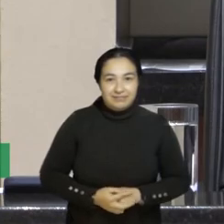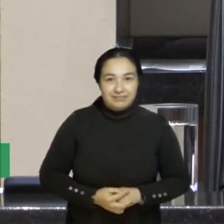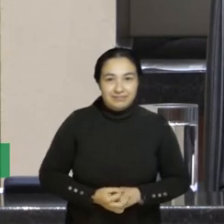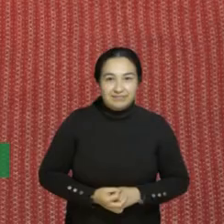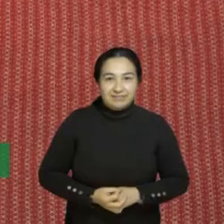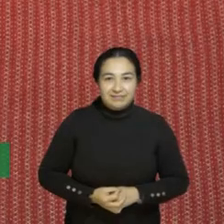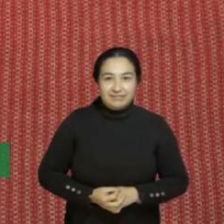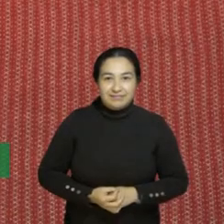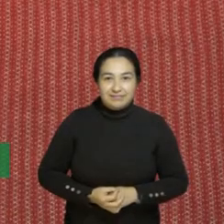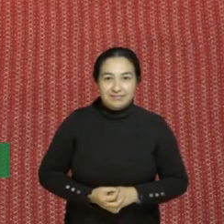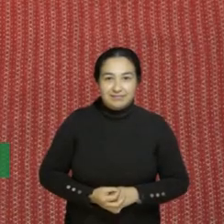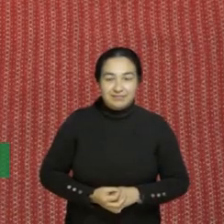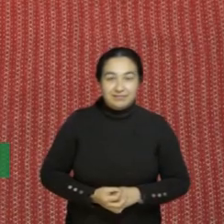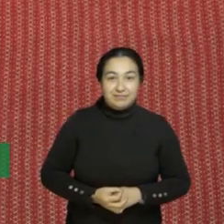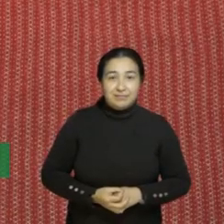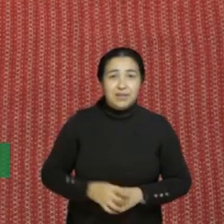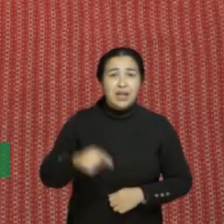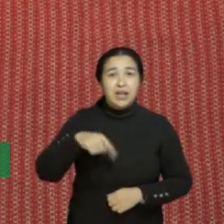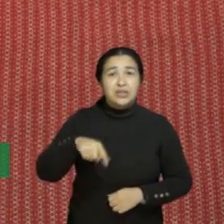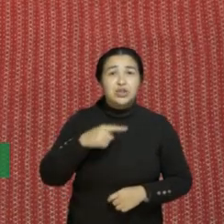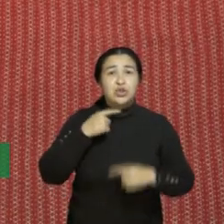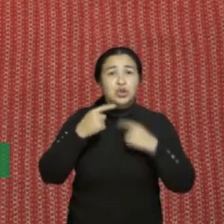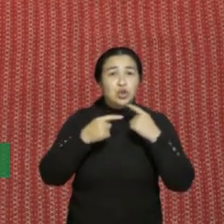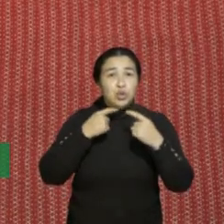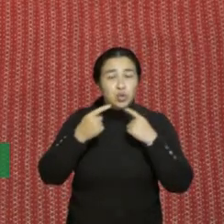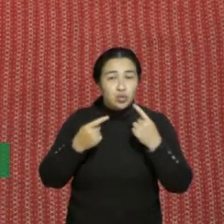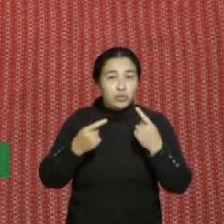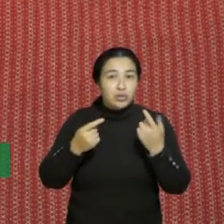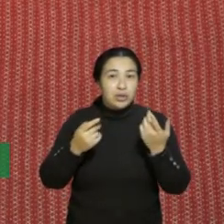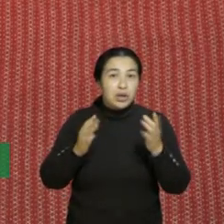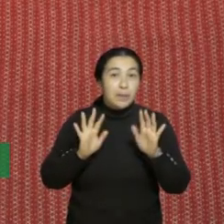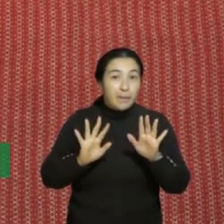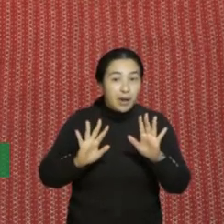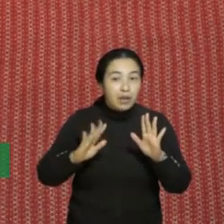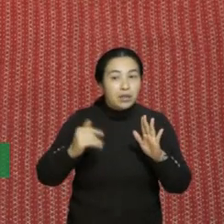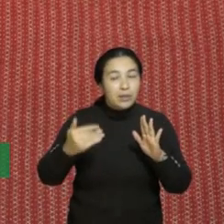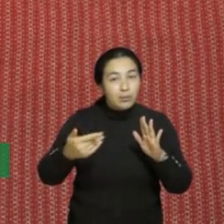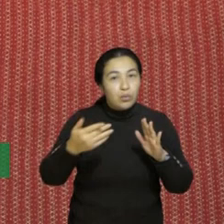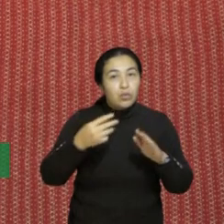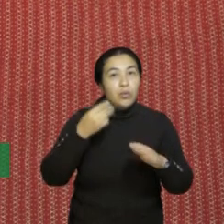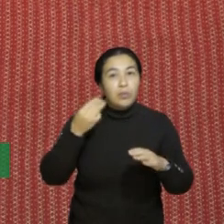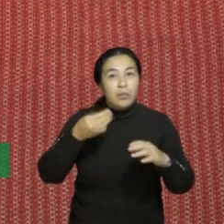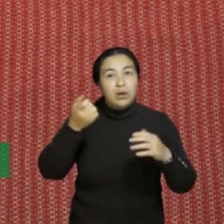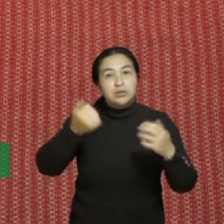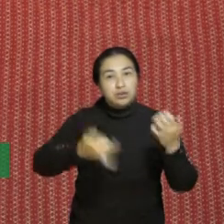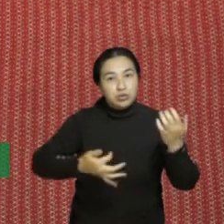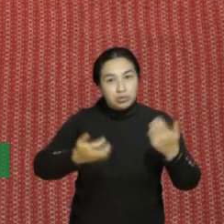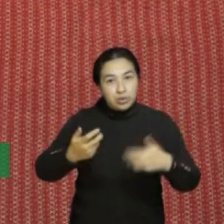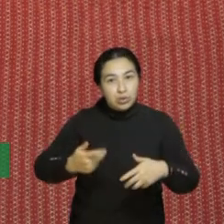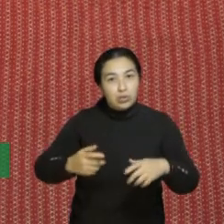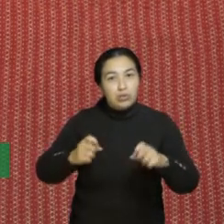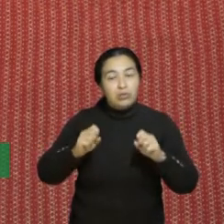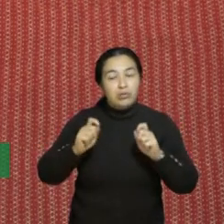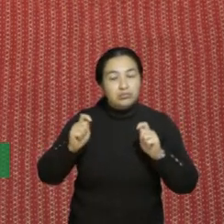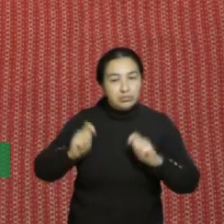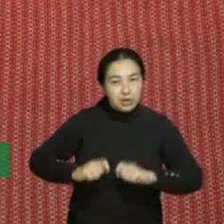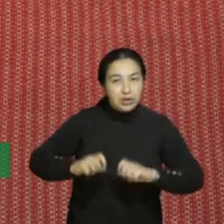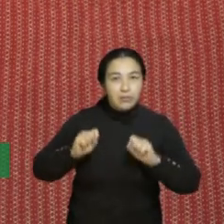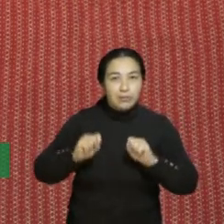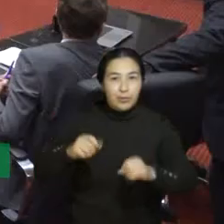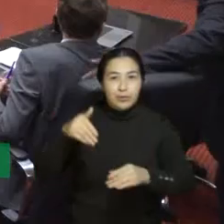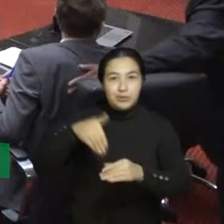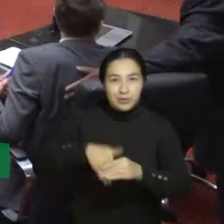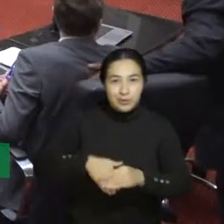MDB. Nós estávamos na dúvida quanto a esse projeto, mas depois da explanação do deputado Márcio Machado, ele nos convenceu, então a gente vai votar